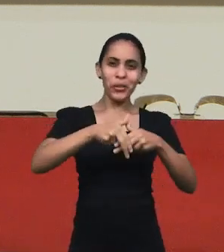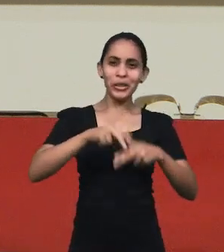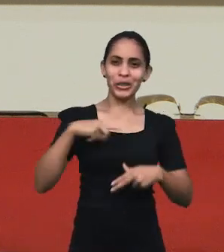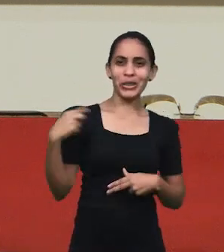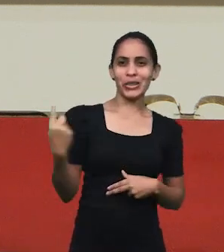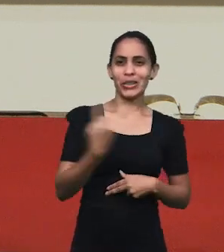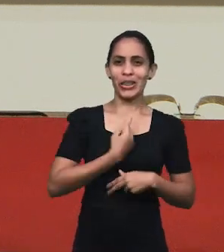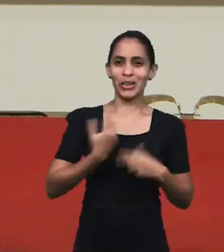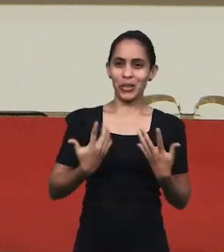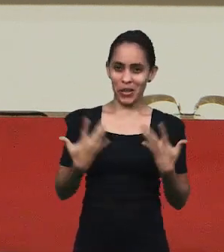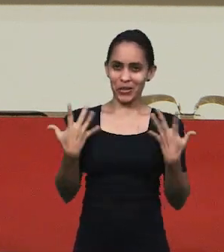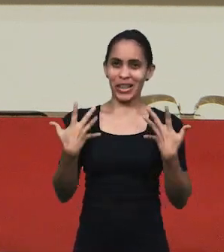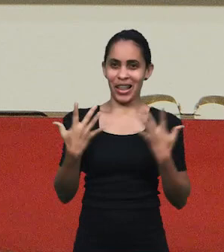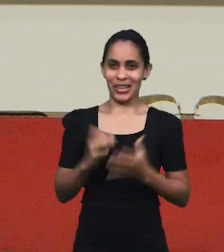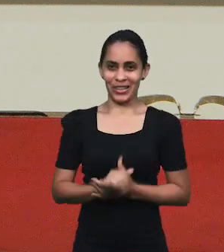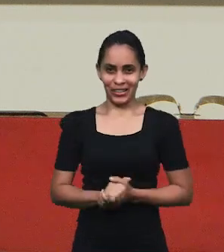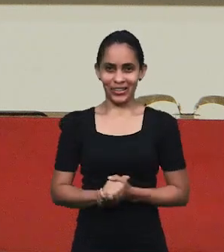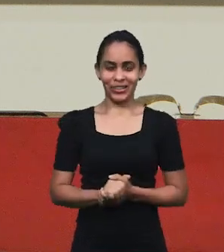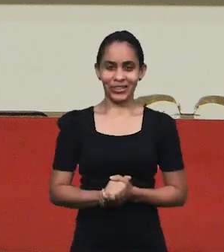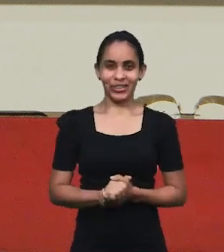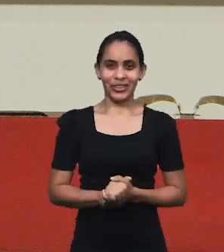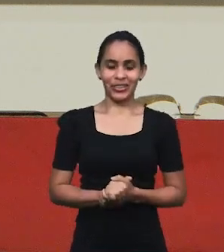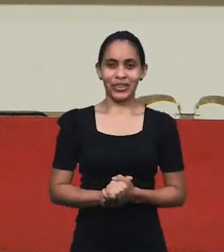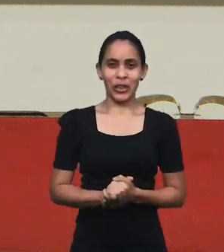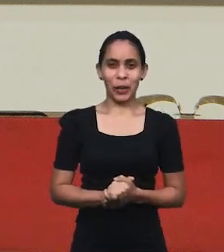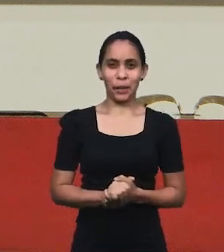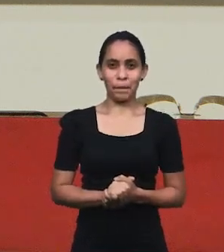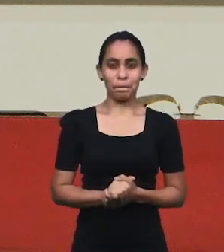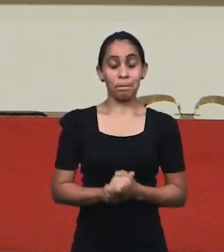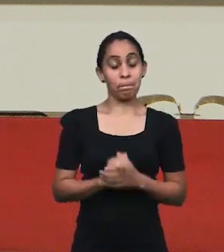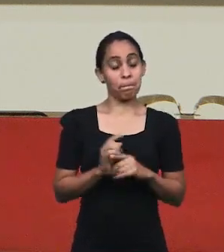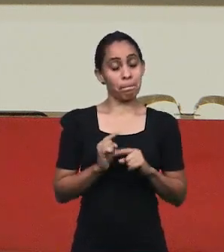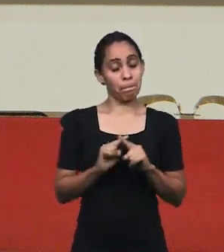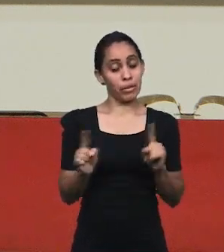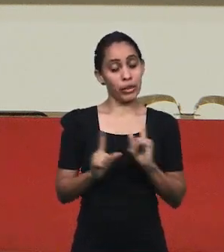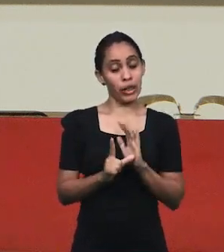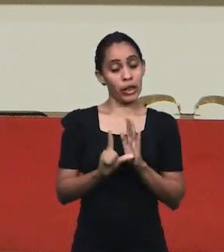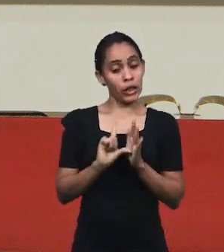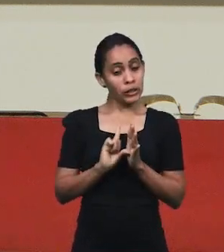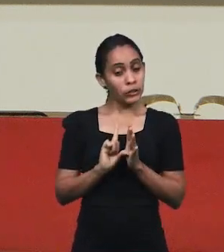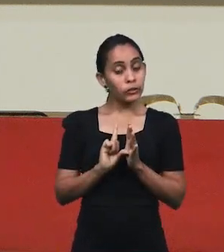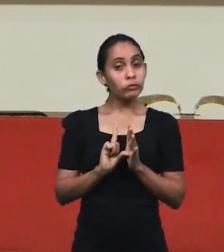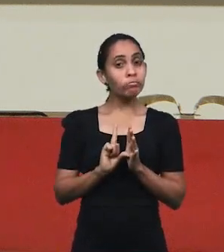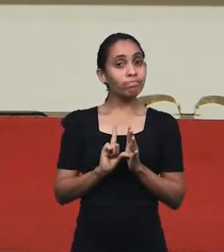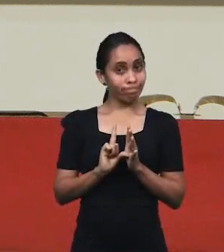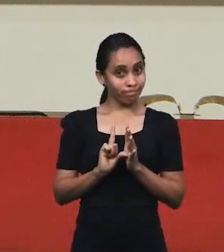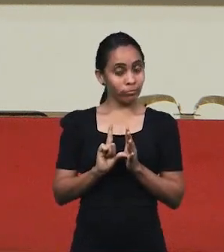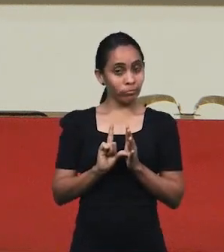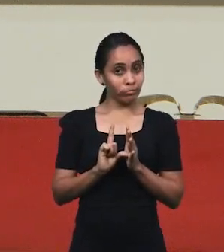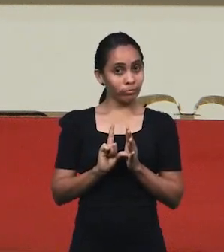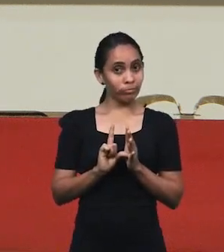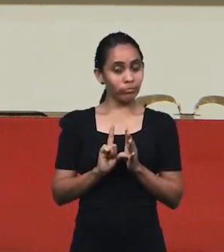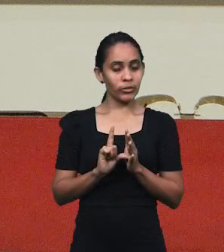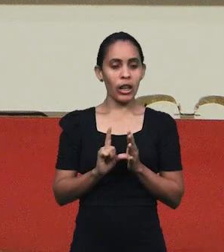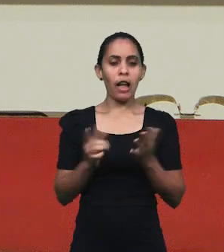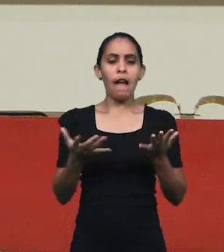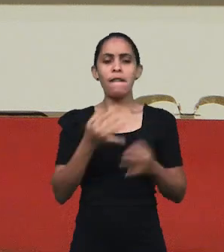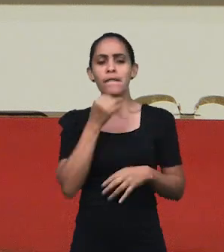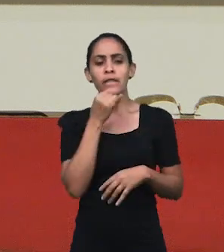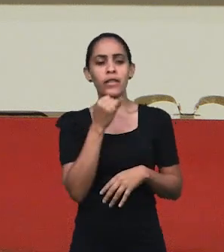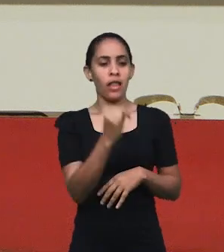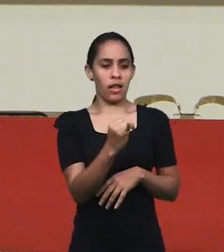Mas antes de qualquer palavra, deixar o nosso e expressar a nossa gratidão como